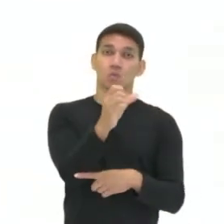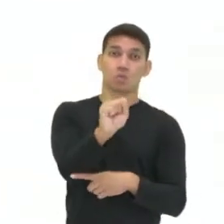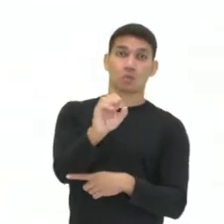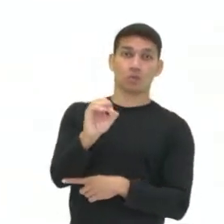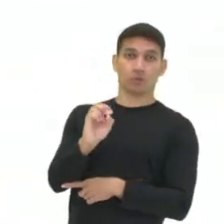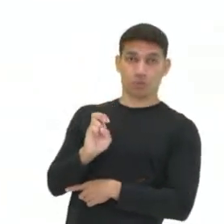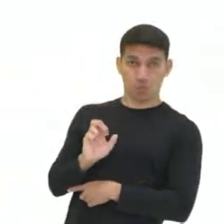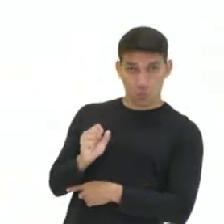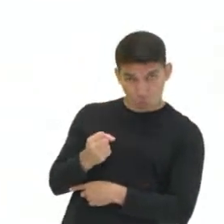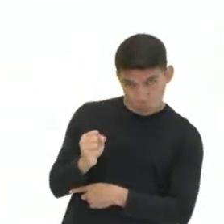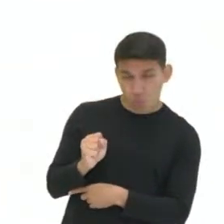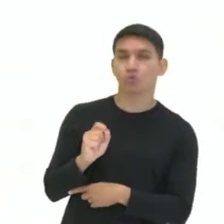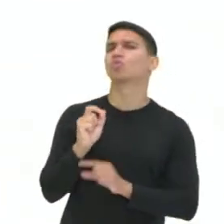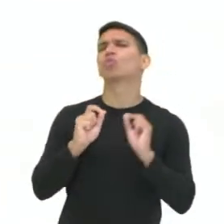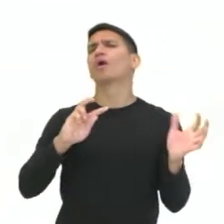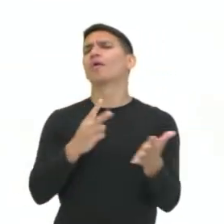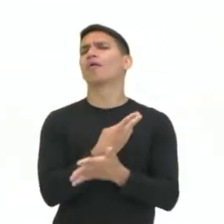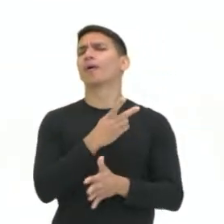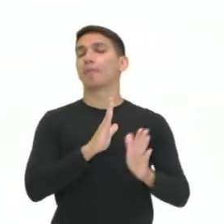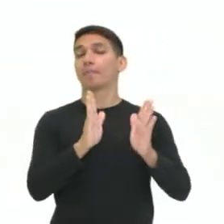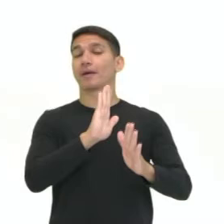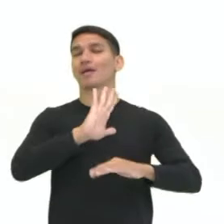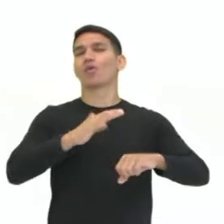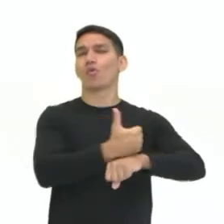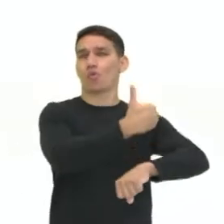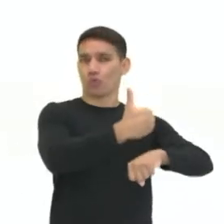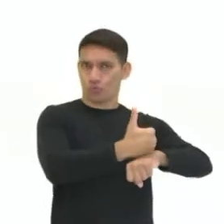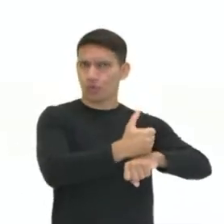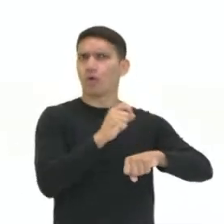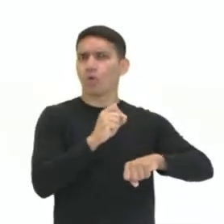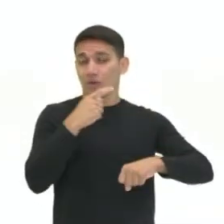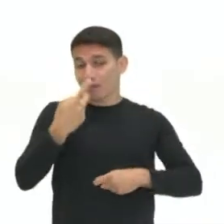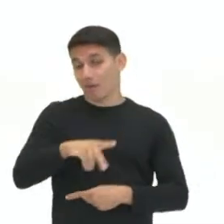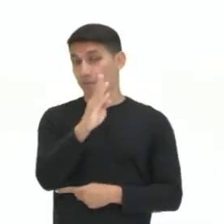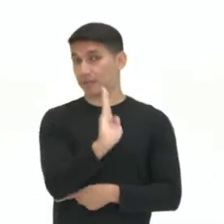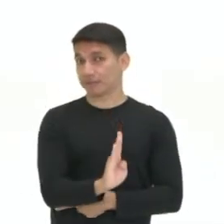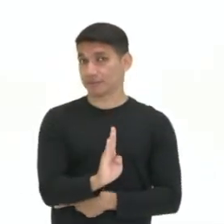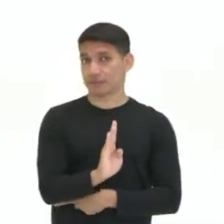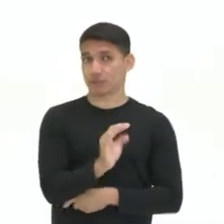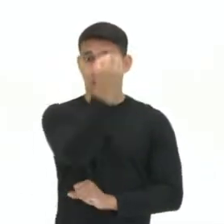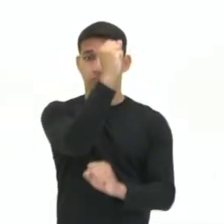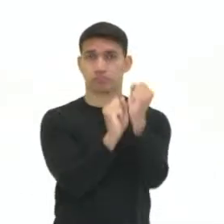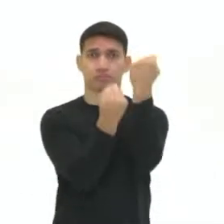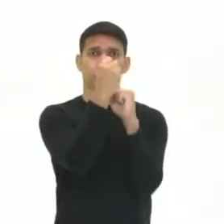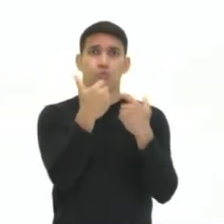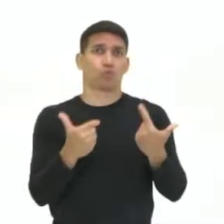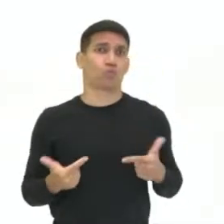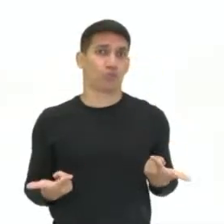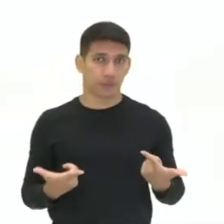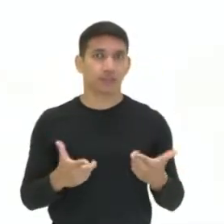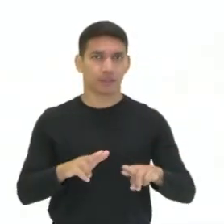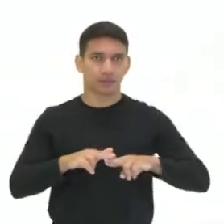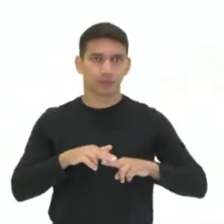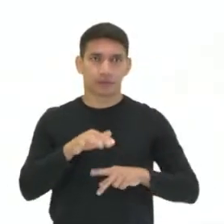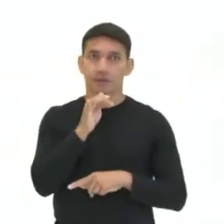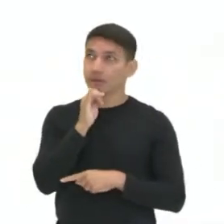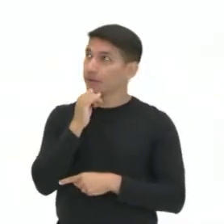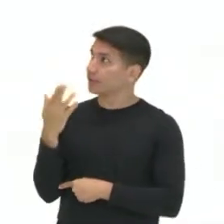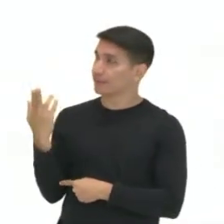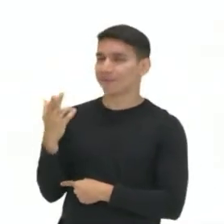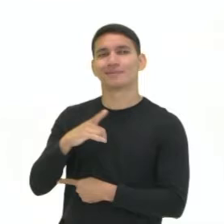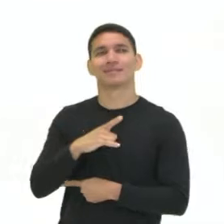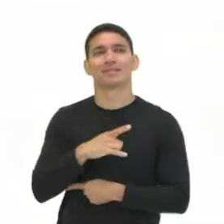que aconteceu nesse período? O Brasil não tinha indústrias praticamente, só tinha ali então, por exemplo, né, os engenhos